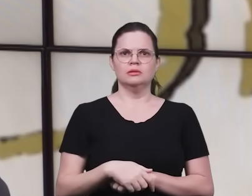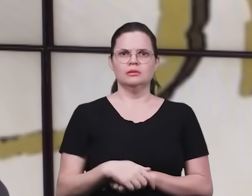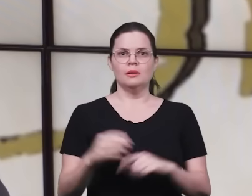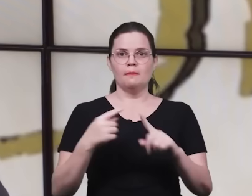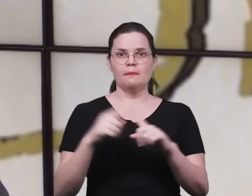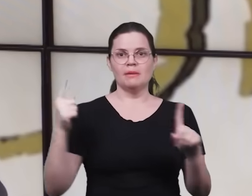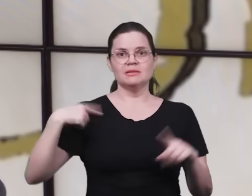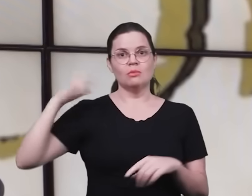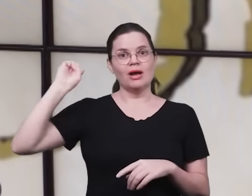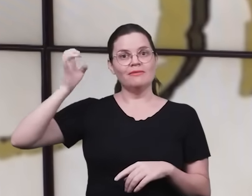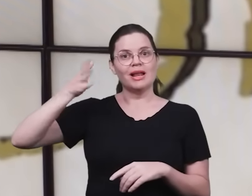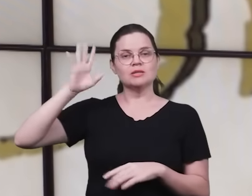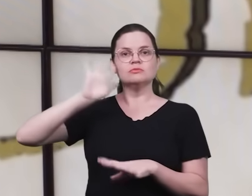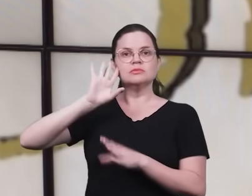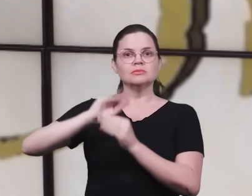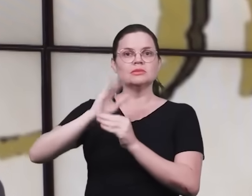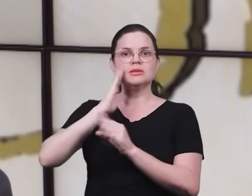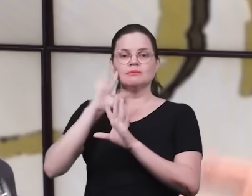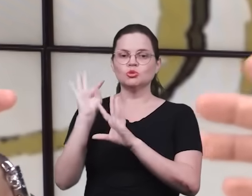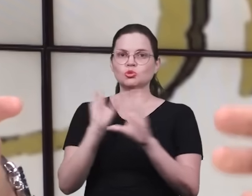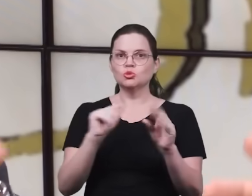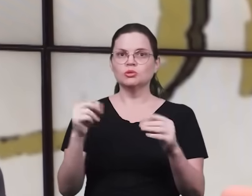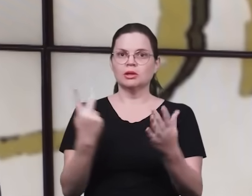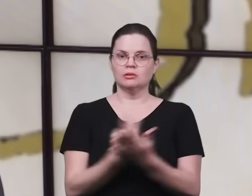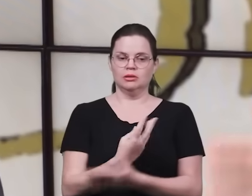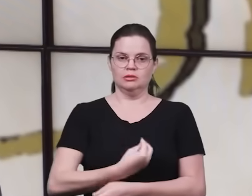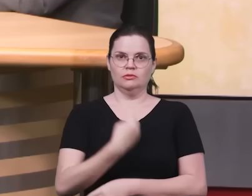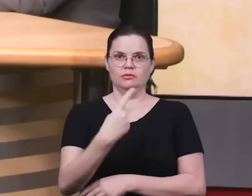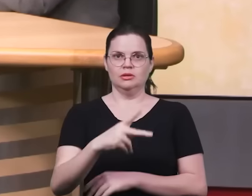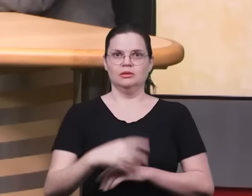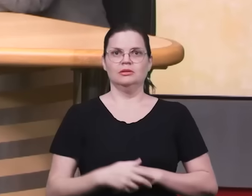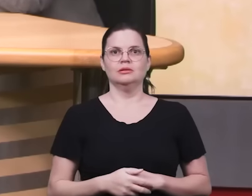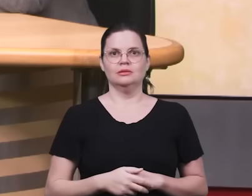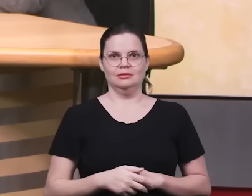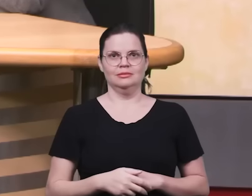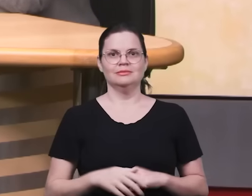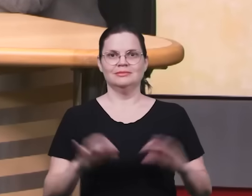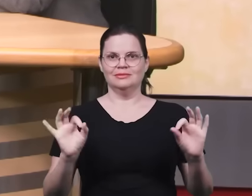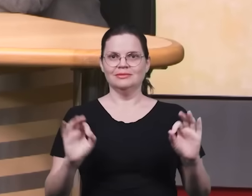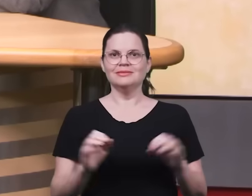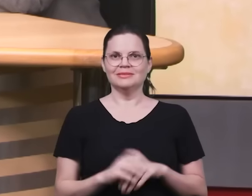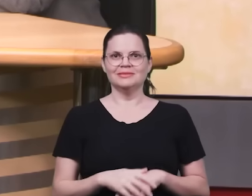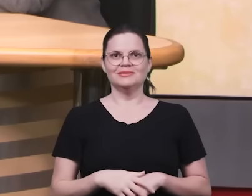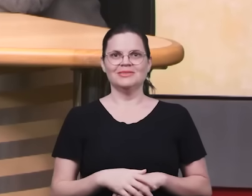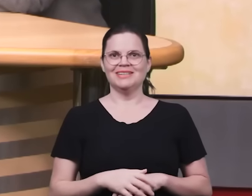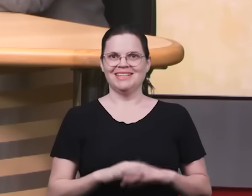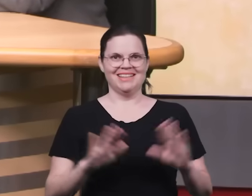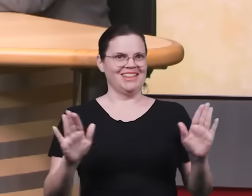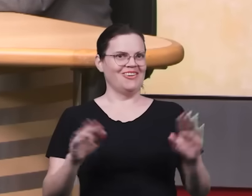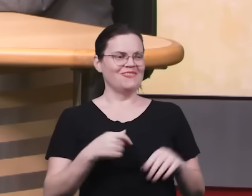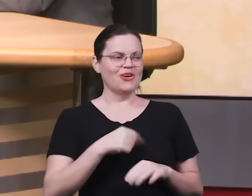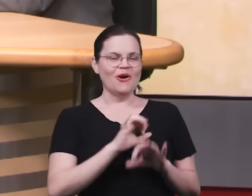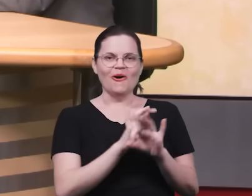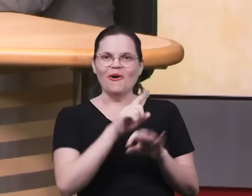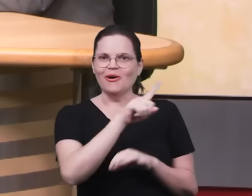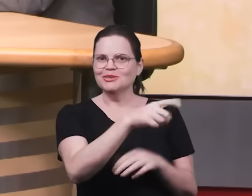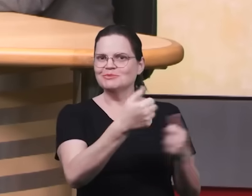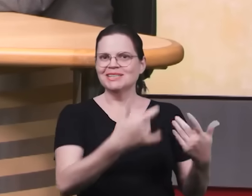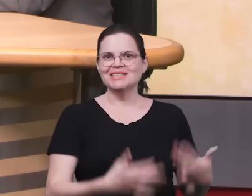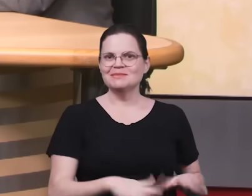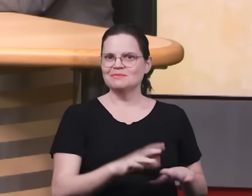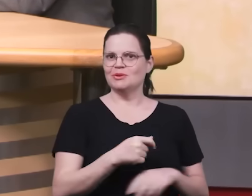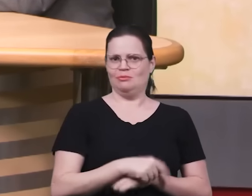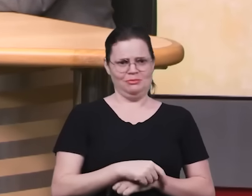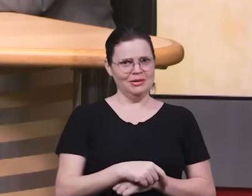você sabe tudo o que está se passando por ela. Isso é muito interessante, né? Não, vamos lá. Esse lado é importante. Esse